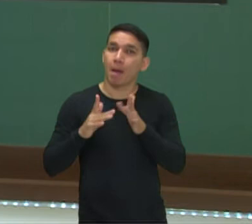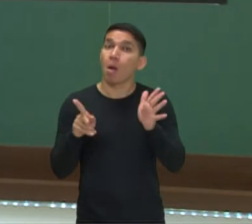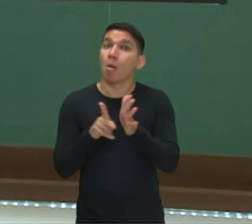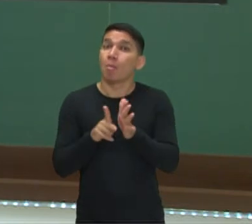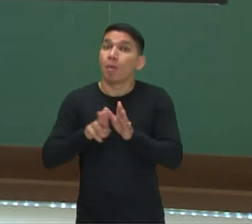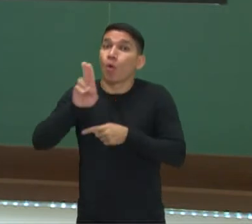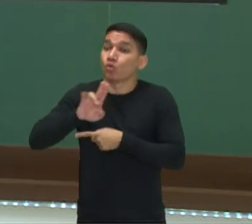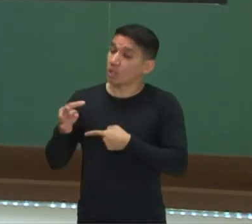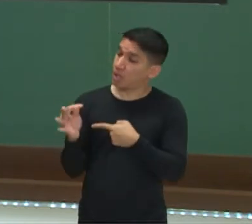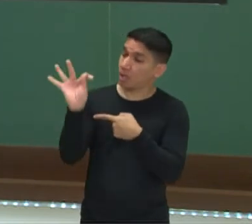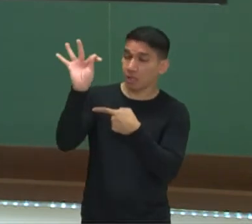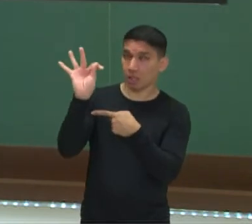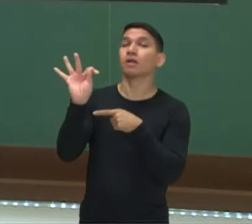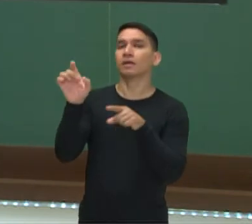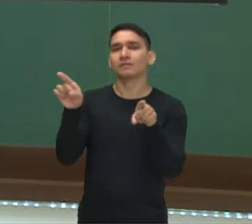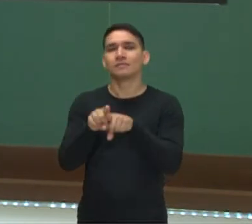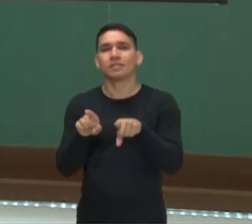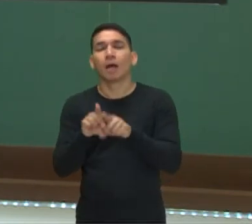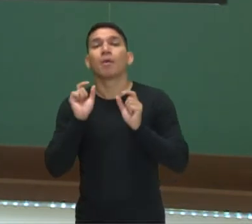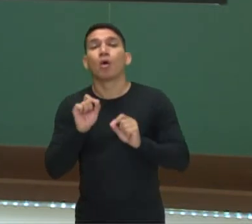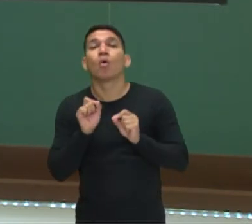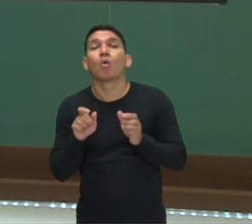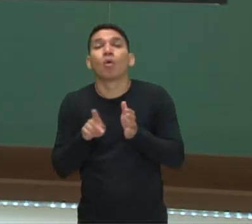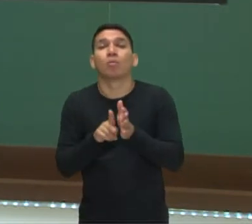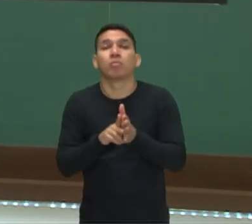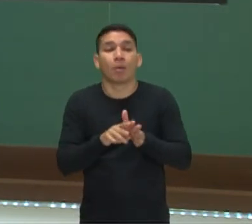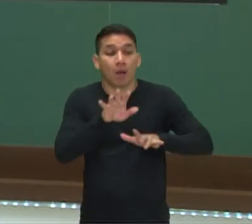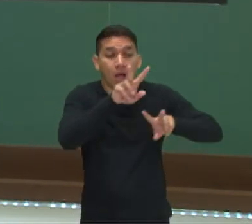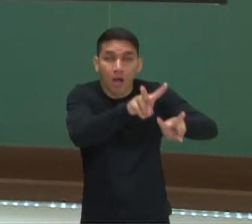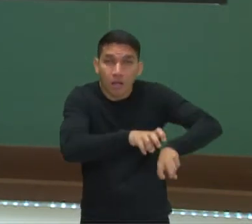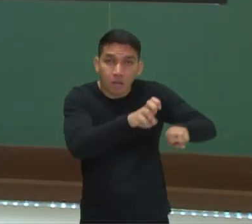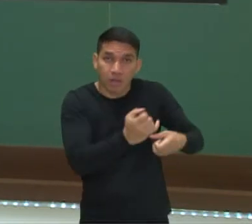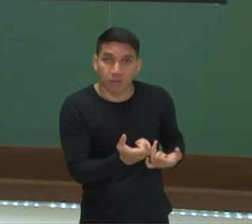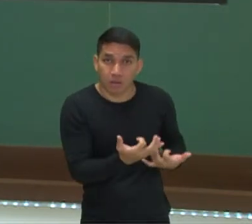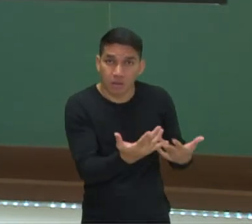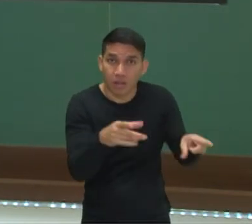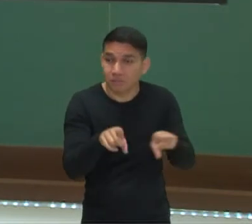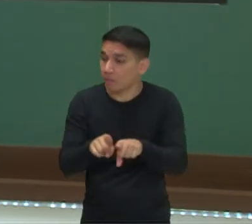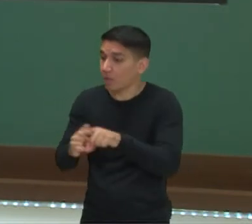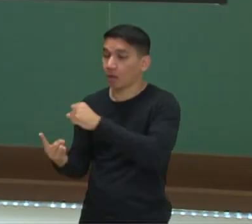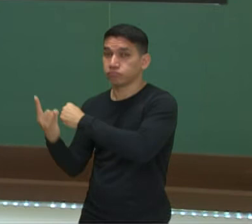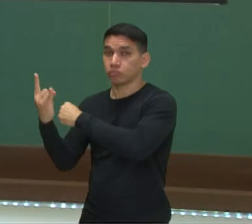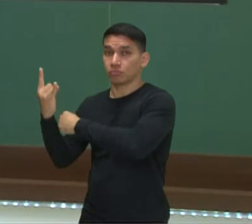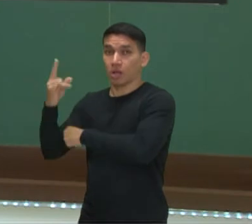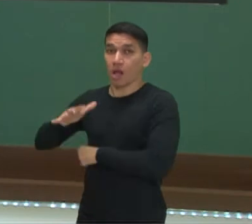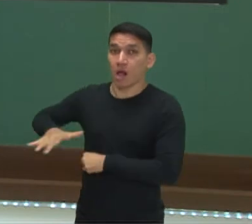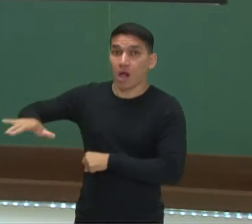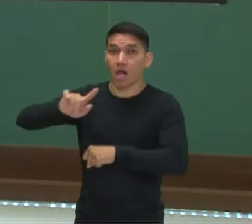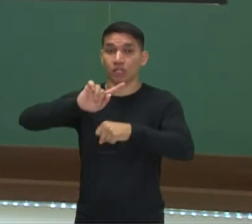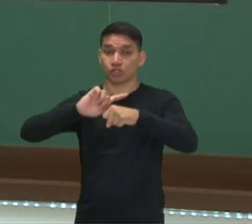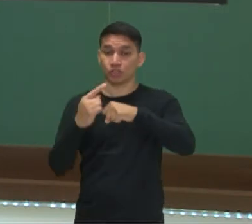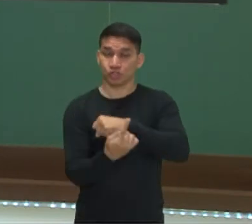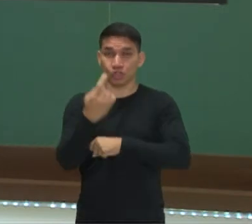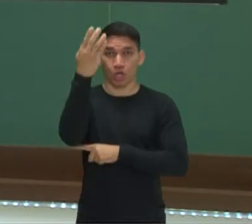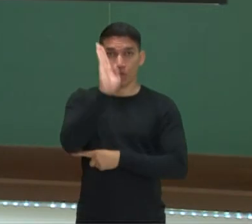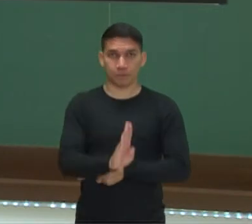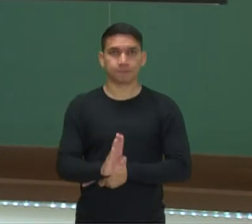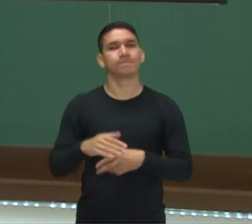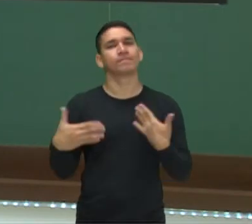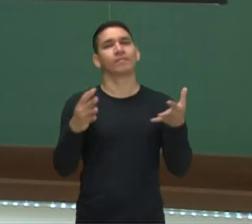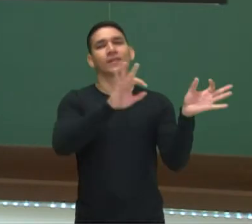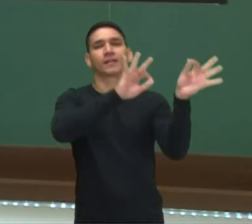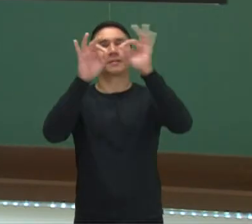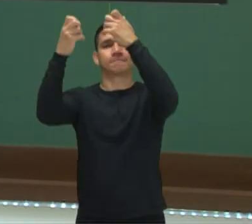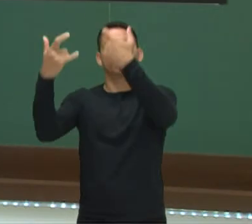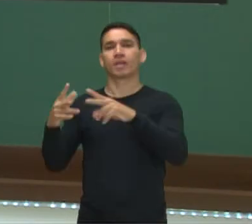de tecnologia, quanto na relação entre campo e cidade no espaço geográfico brasileiro. Nesse vídeo